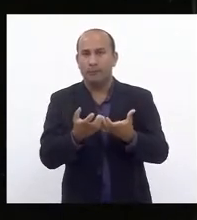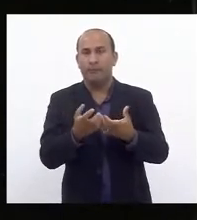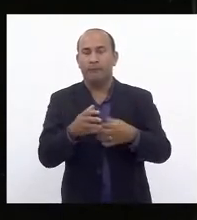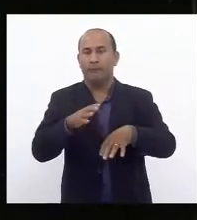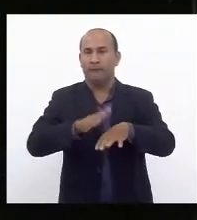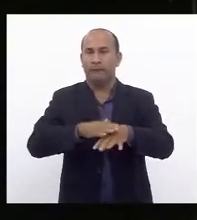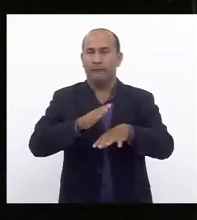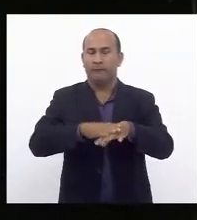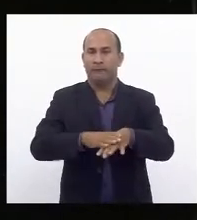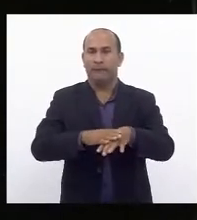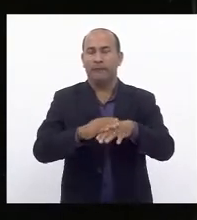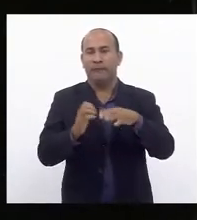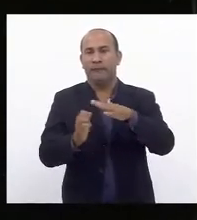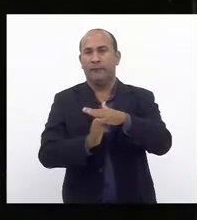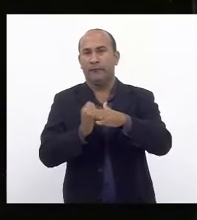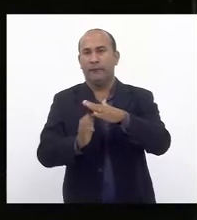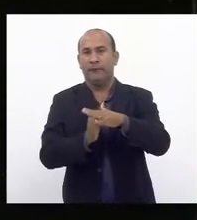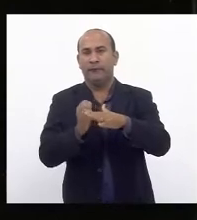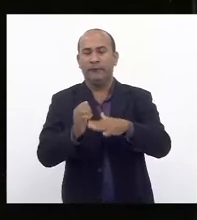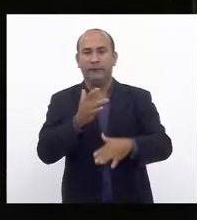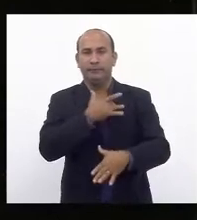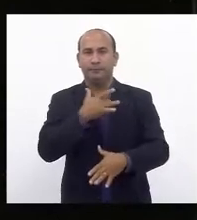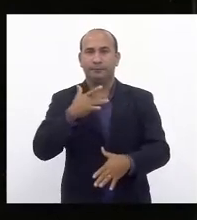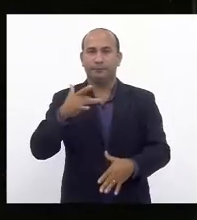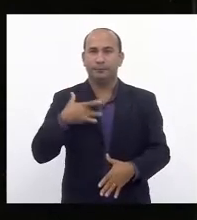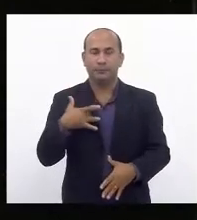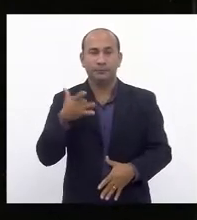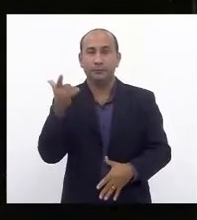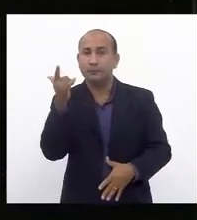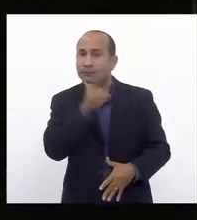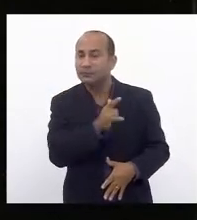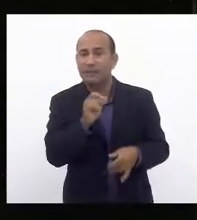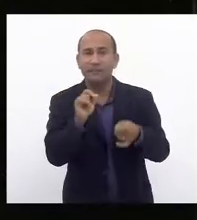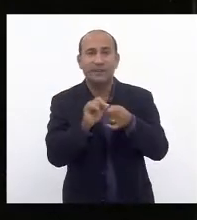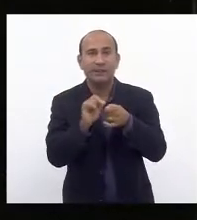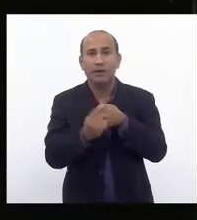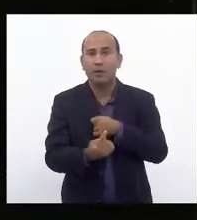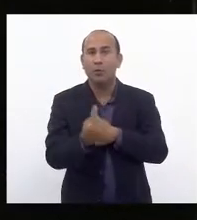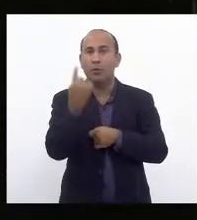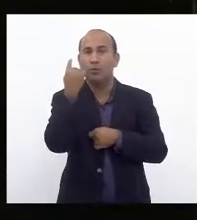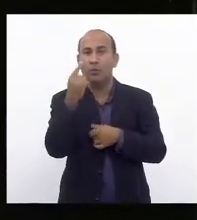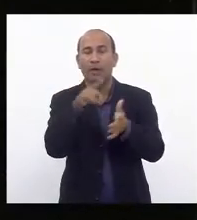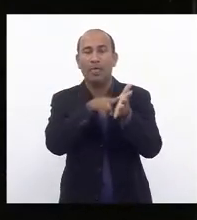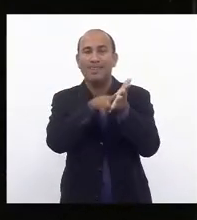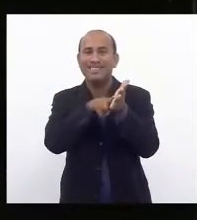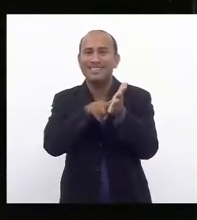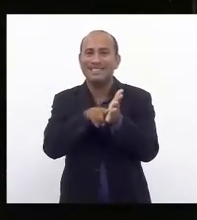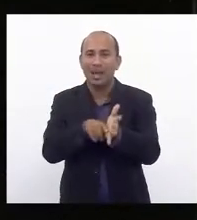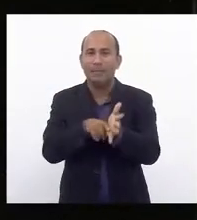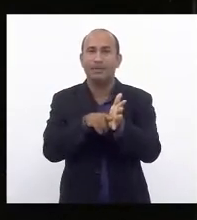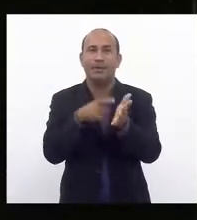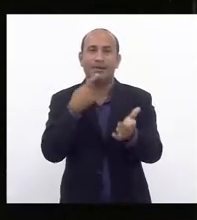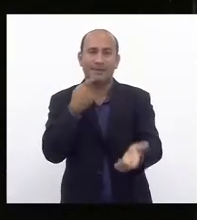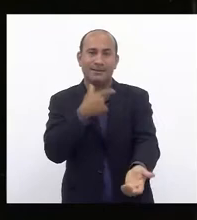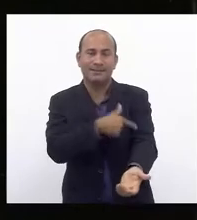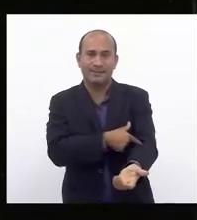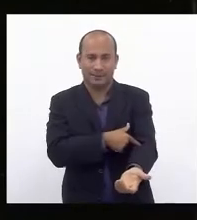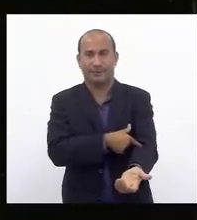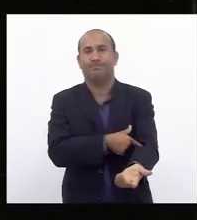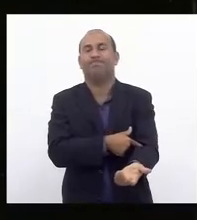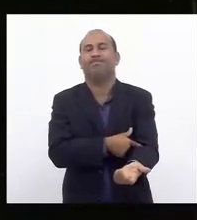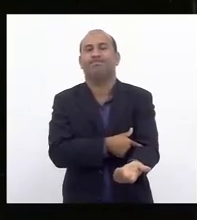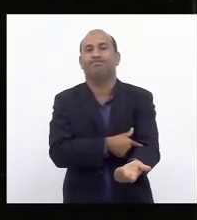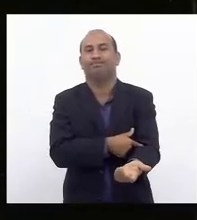mãos das organizações de saúde, não consegue fazer um exame de sangue nessas